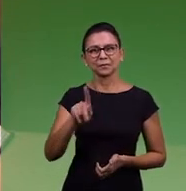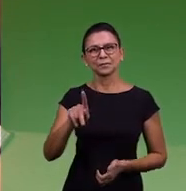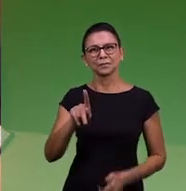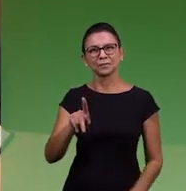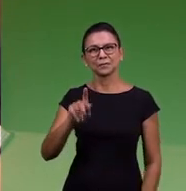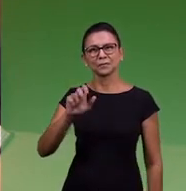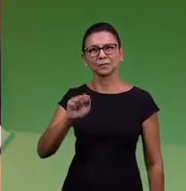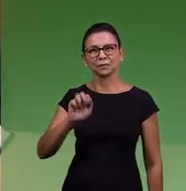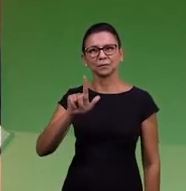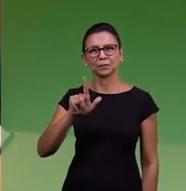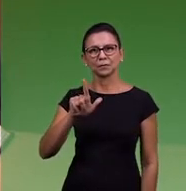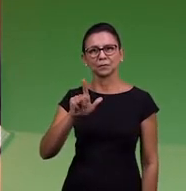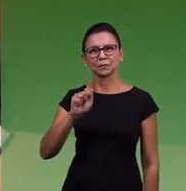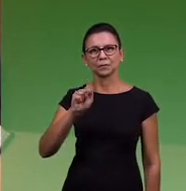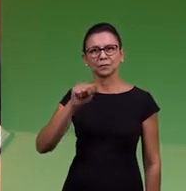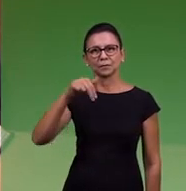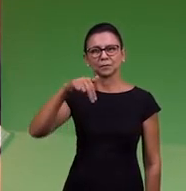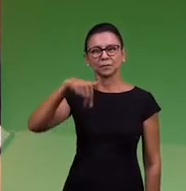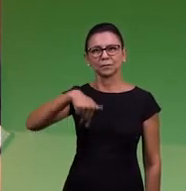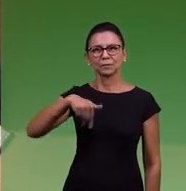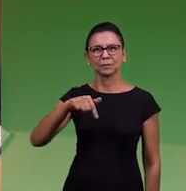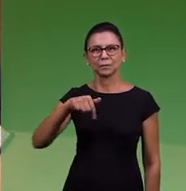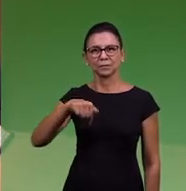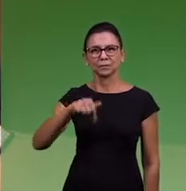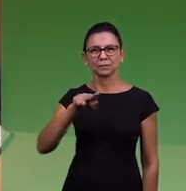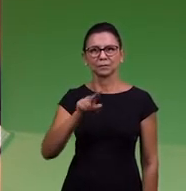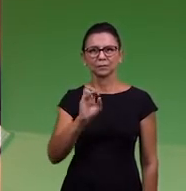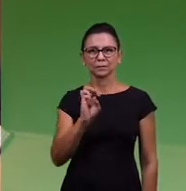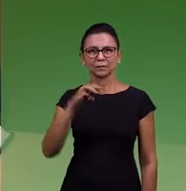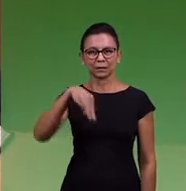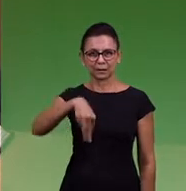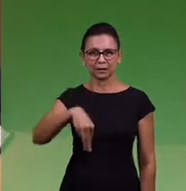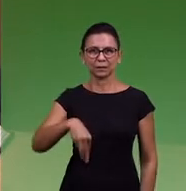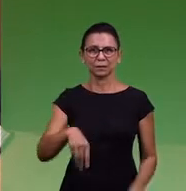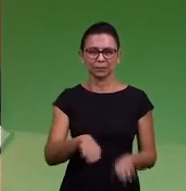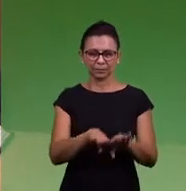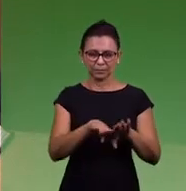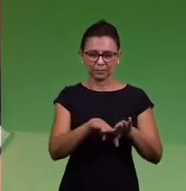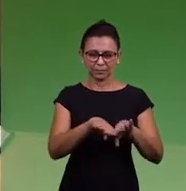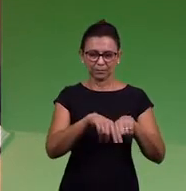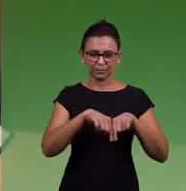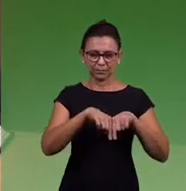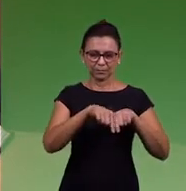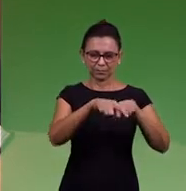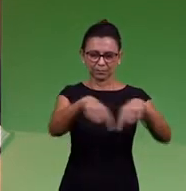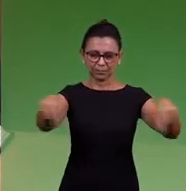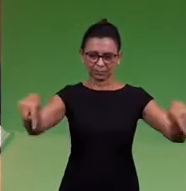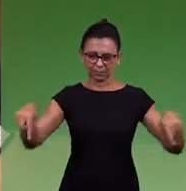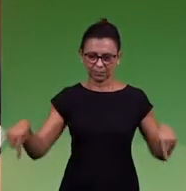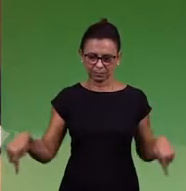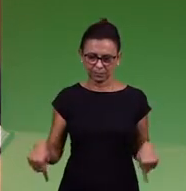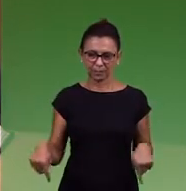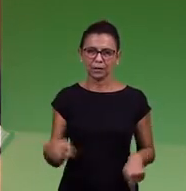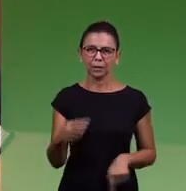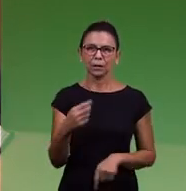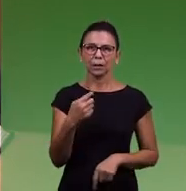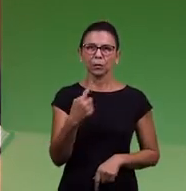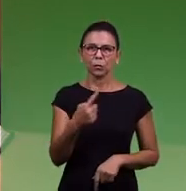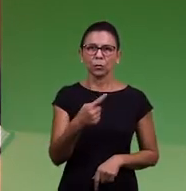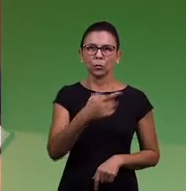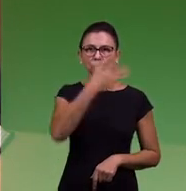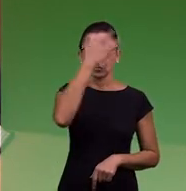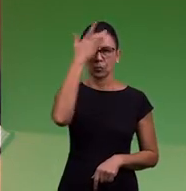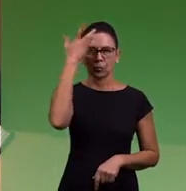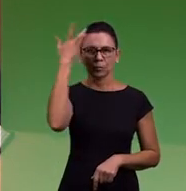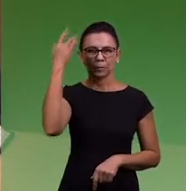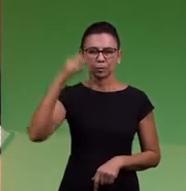um lugar para uma pessoa ser homenageada. Um palanque são várias pessoas. Um palanquim é uma pessoa. Essa